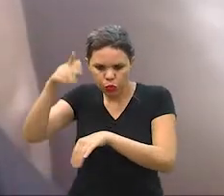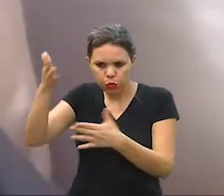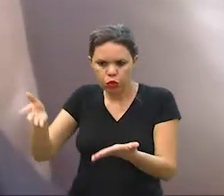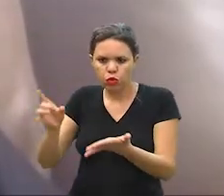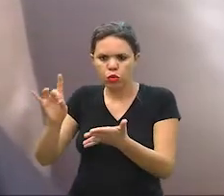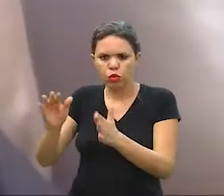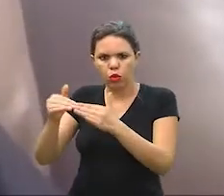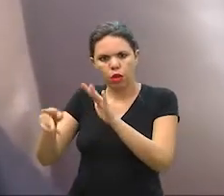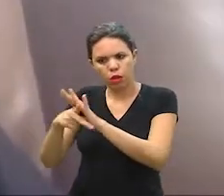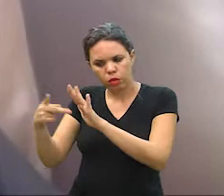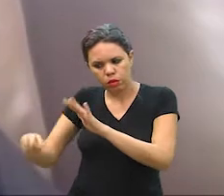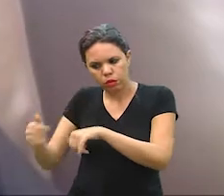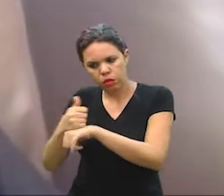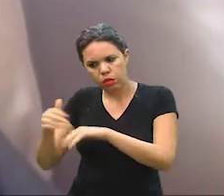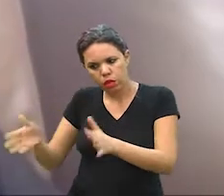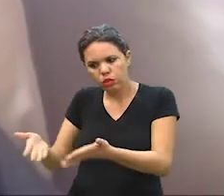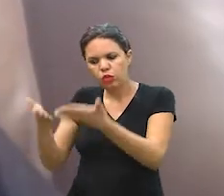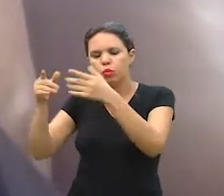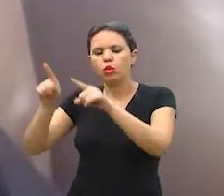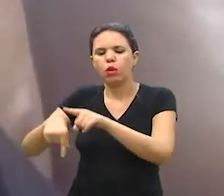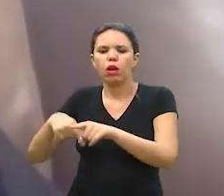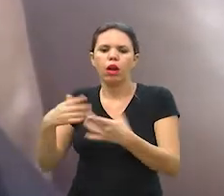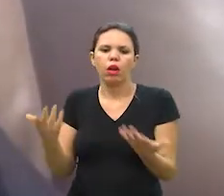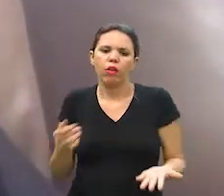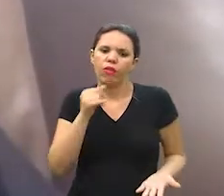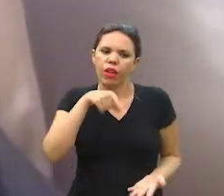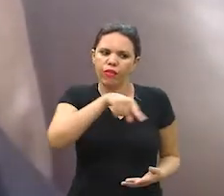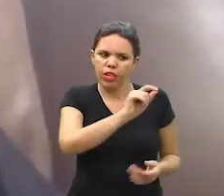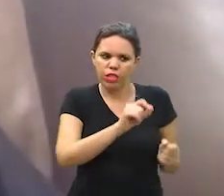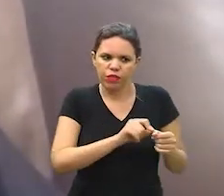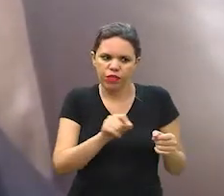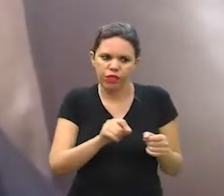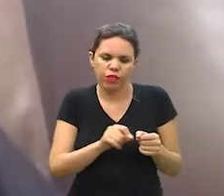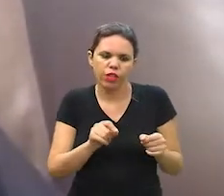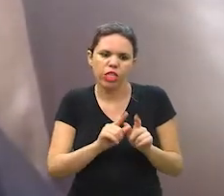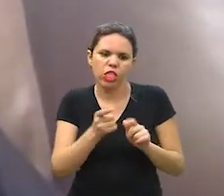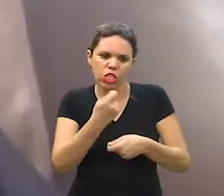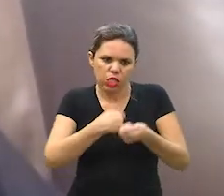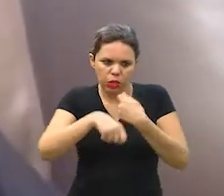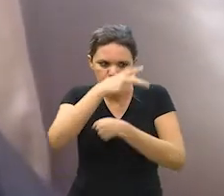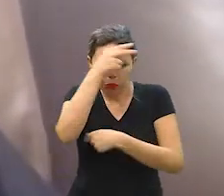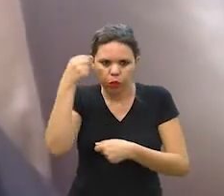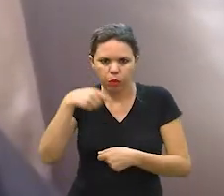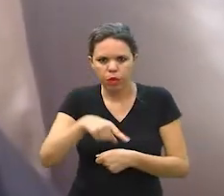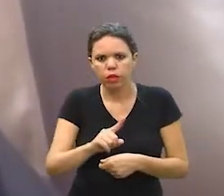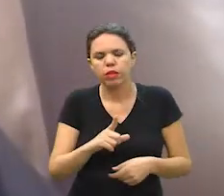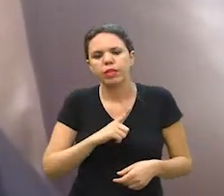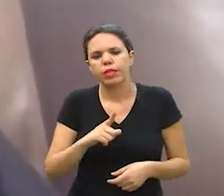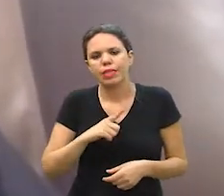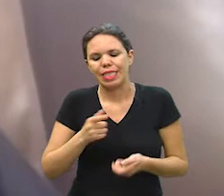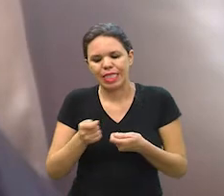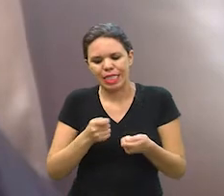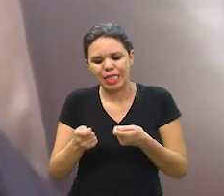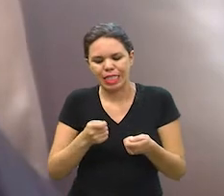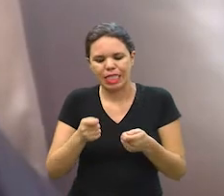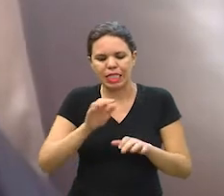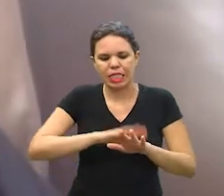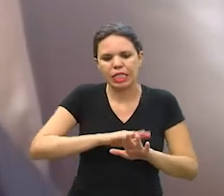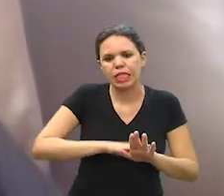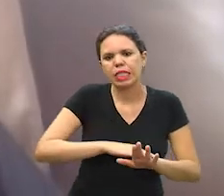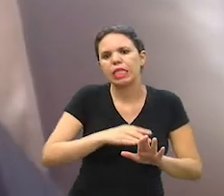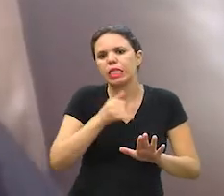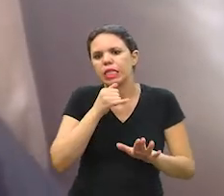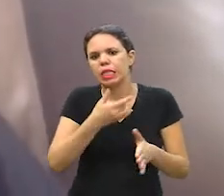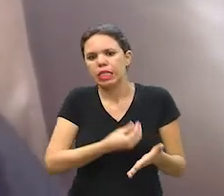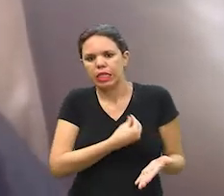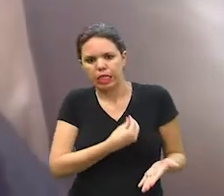isso. É da natureza do... Então, quando você vai fazer uma gestão pública, você tem que lidar, de um lado, com